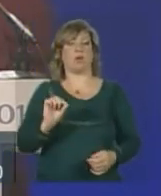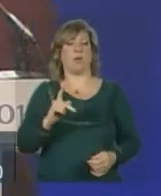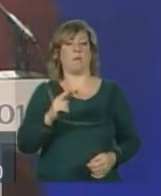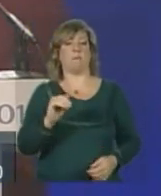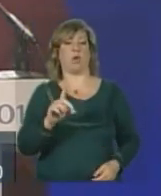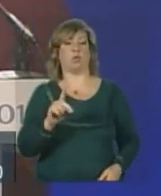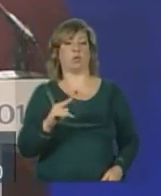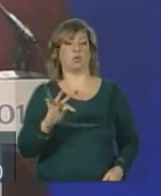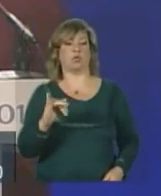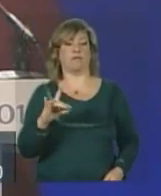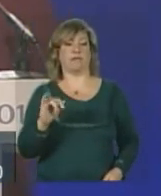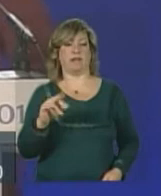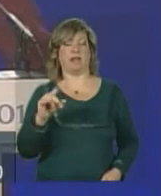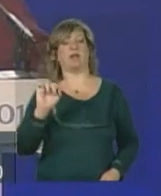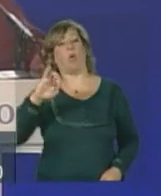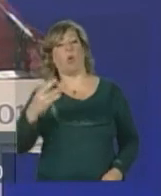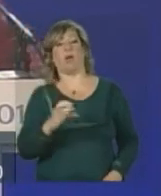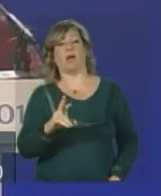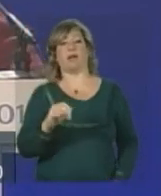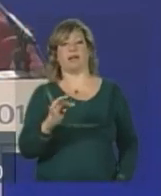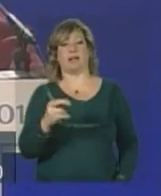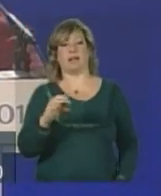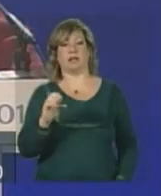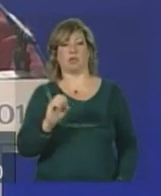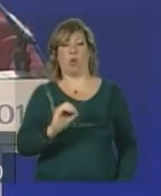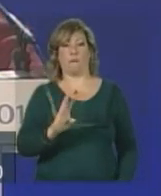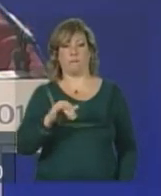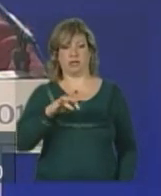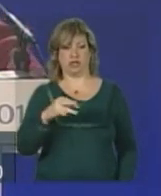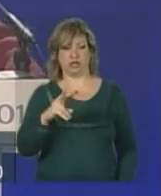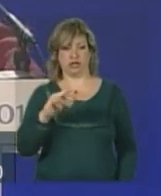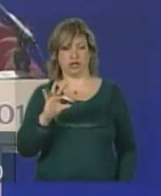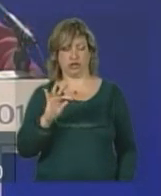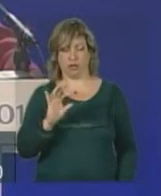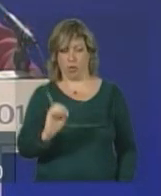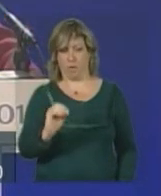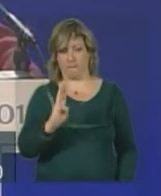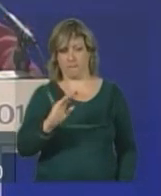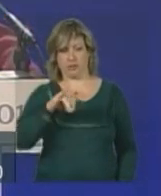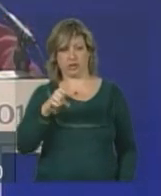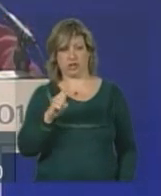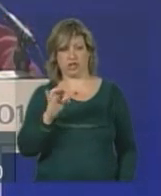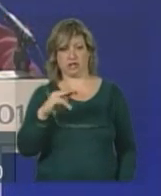de critérios objetivos. Então, foi reconhecido que era importante criar